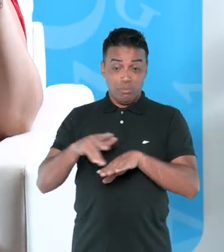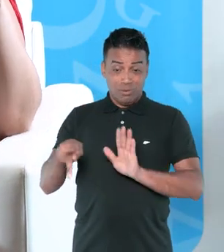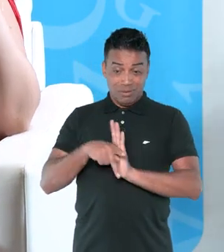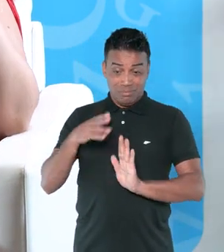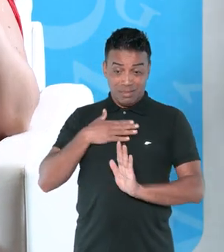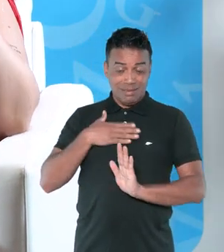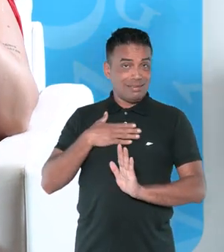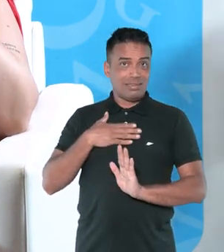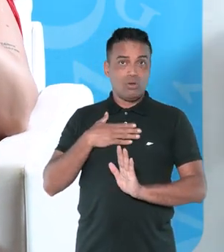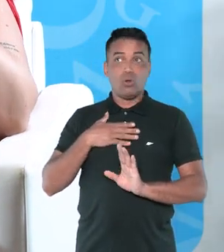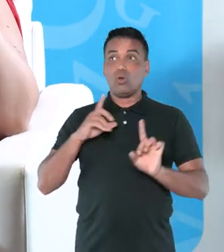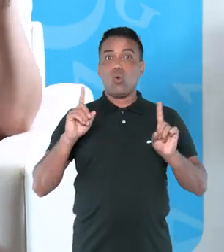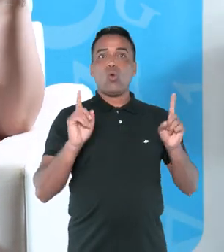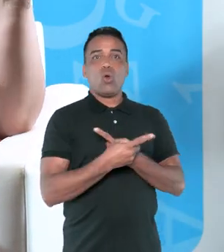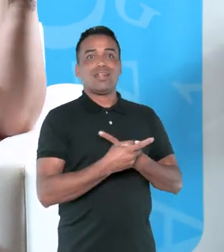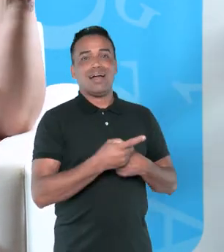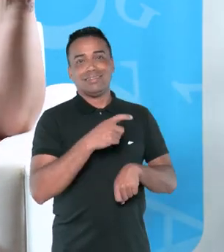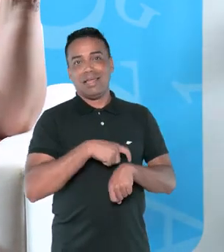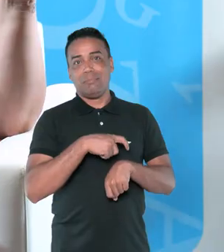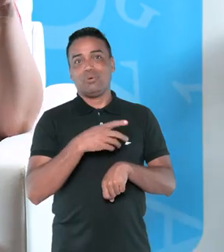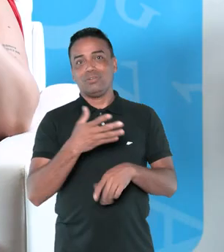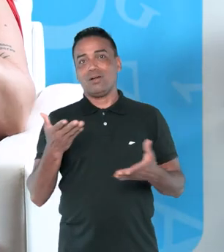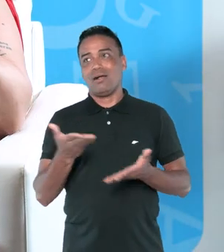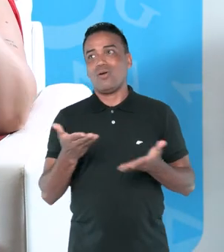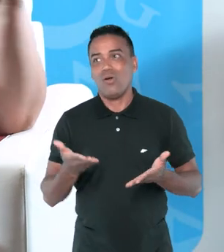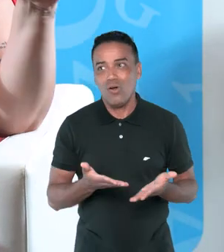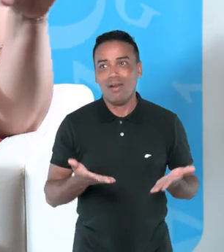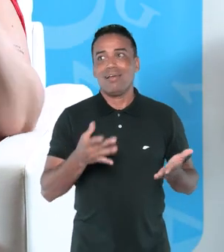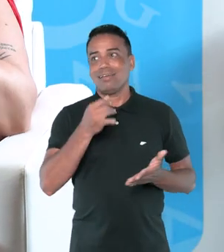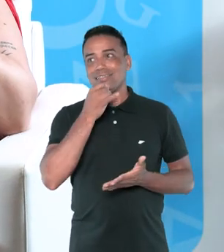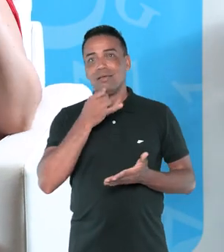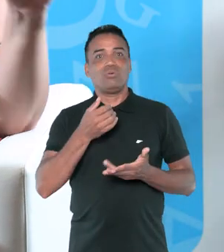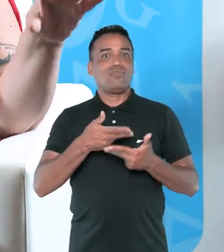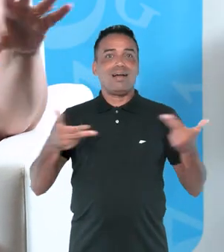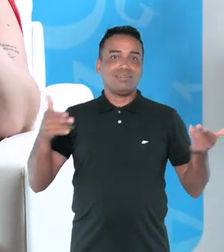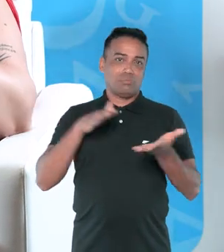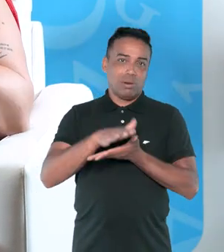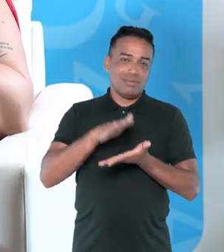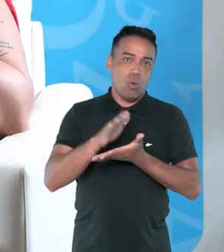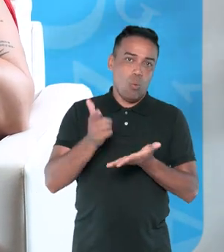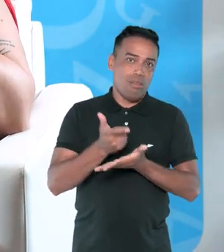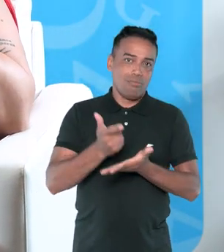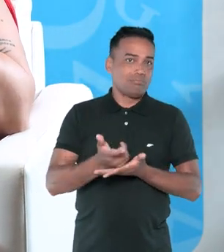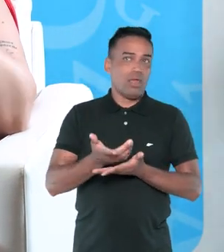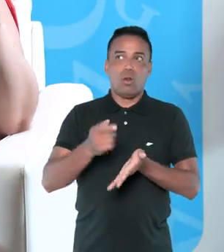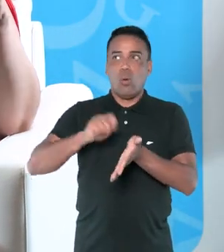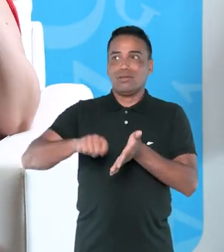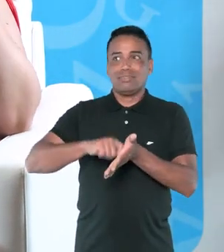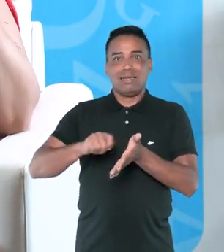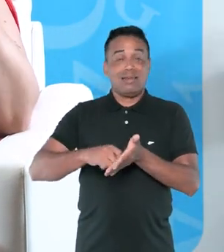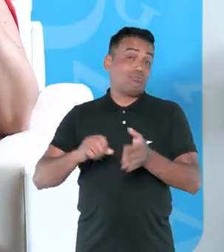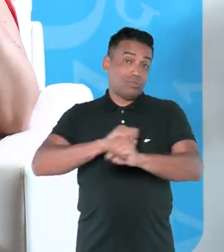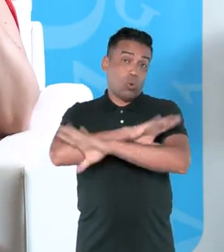contramão do meu tempo, porque eu acho que o momento agora é da autoficção, a maioria dos trabalhos que estão sendo publicados são. E eu não escrevo,